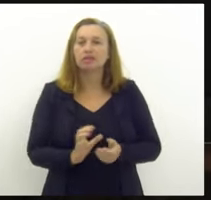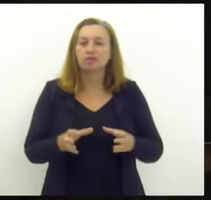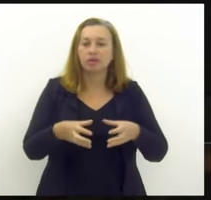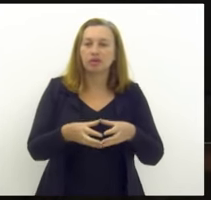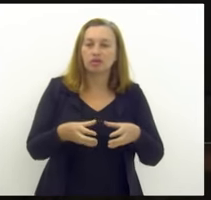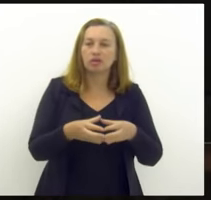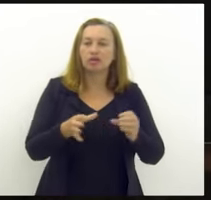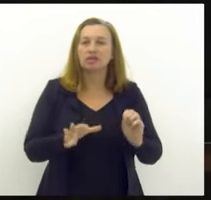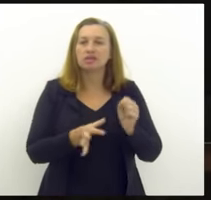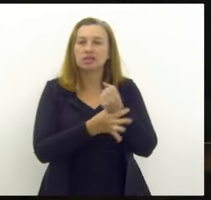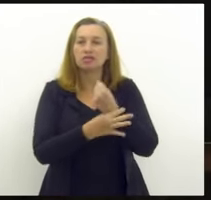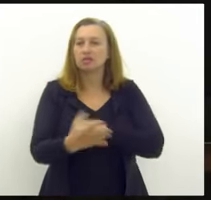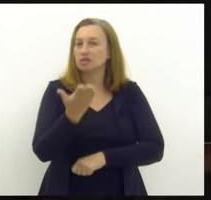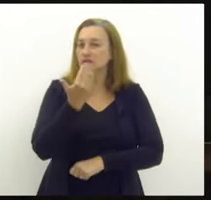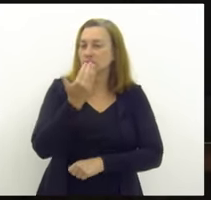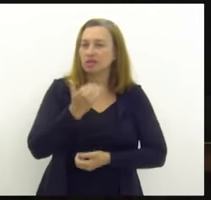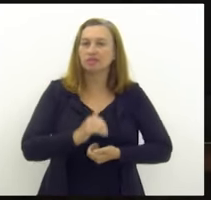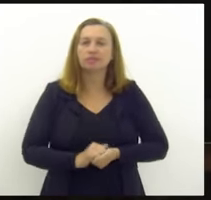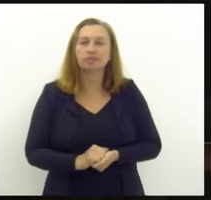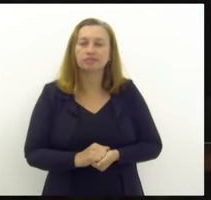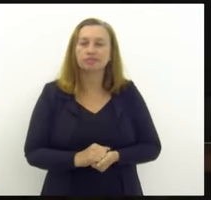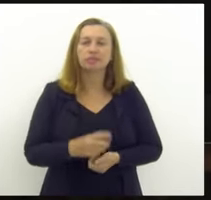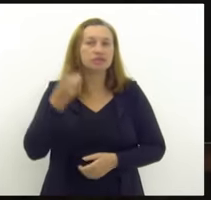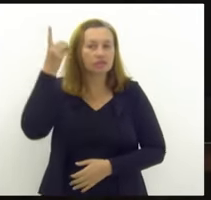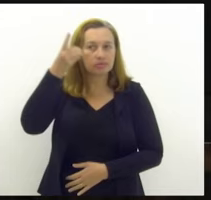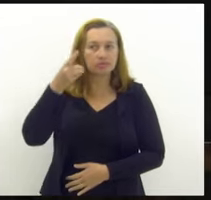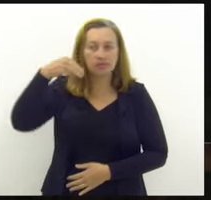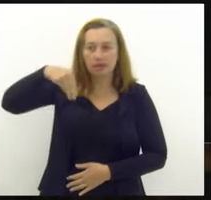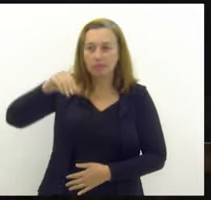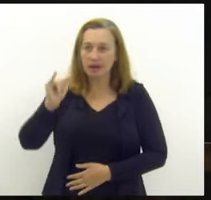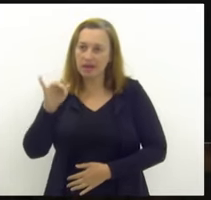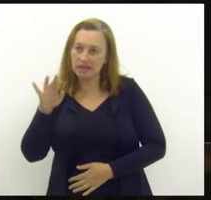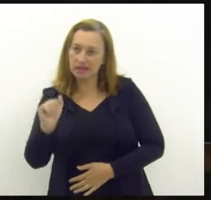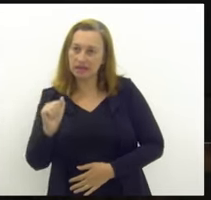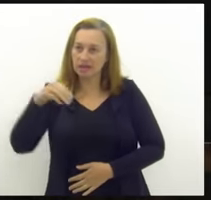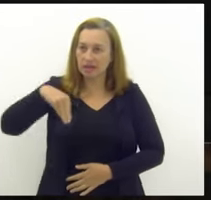obg deputada do